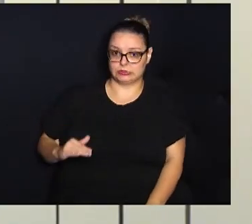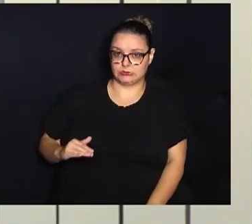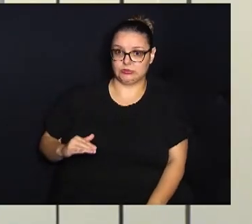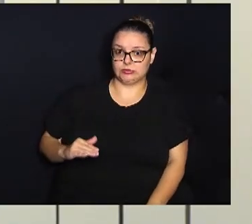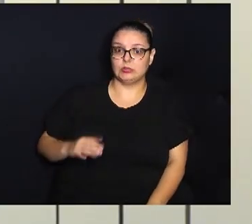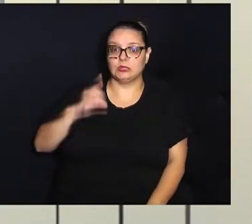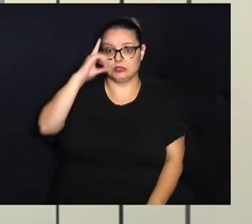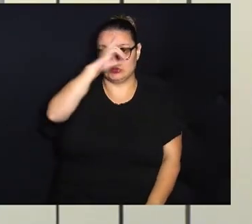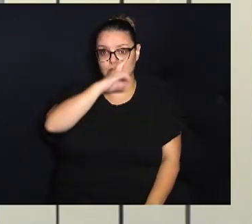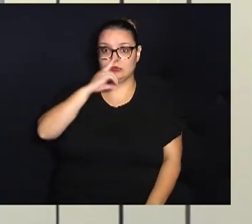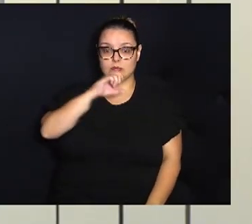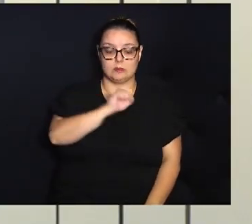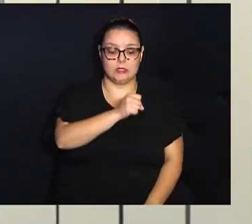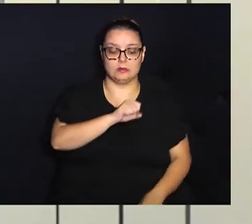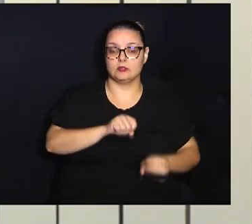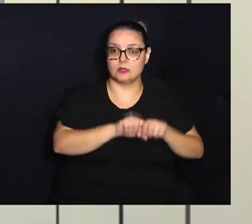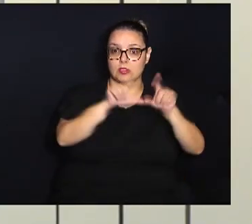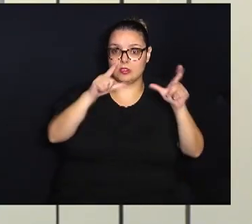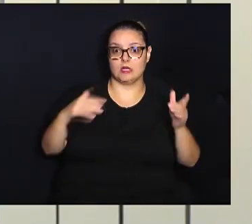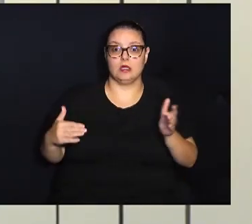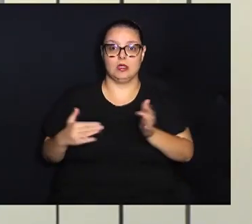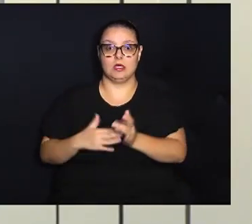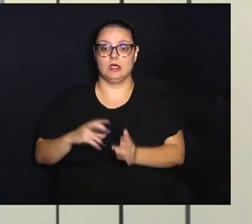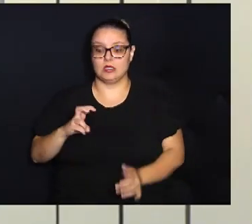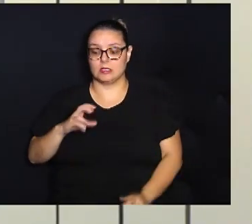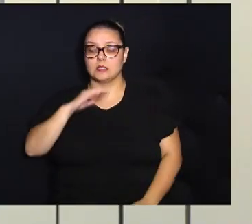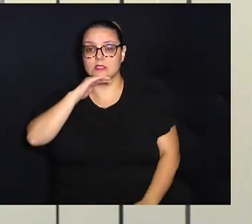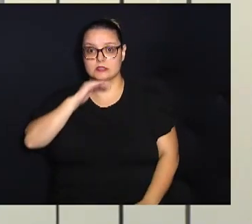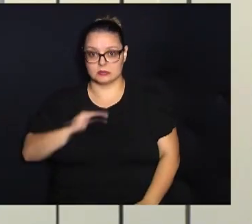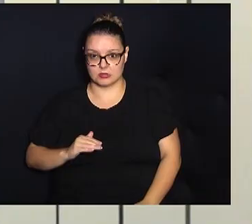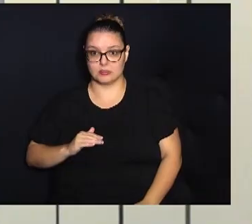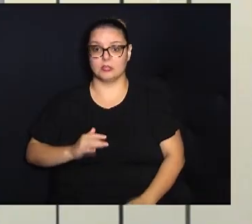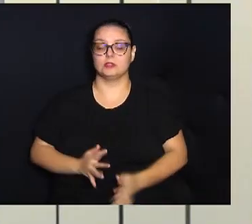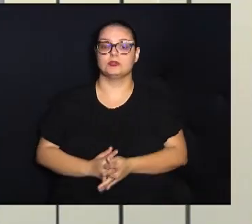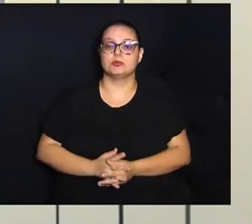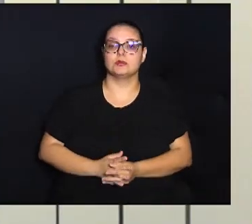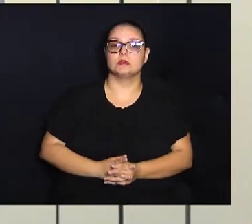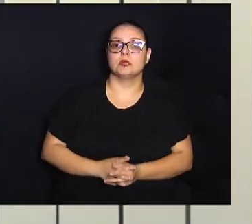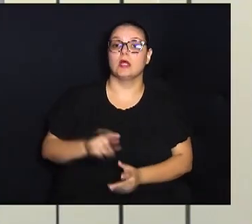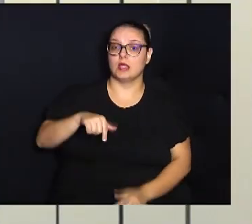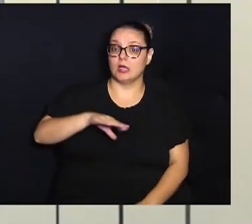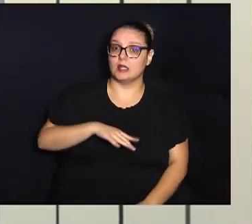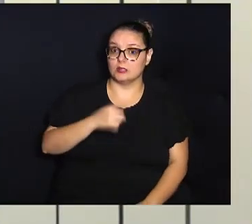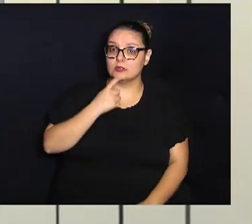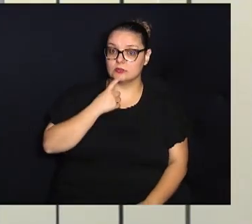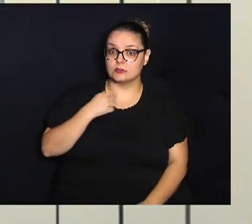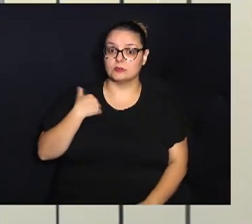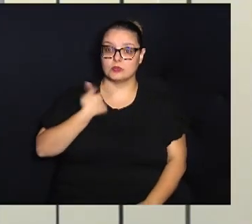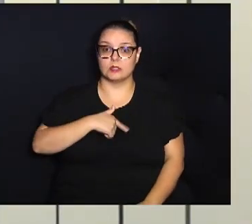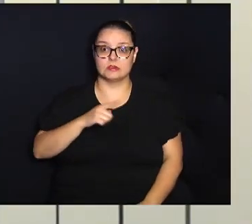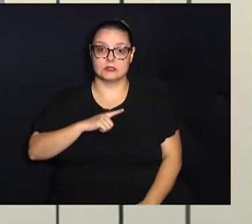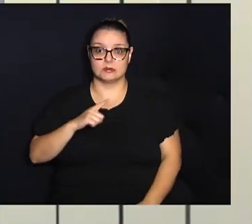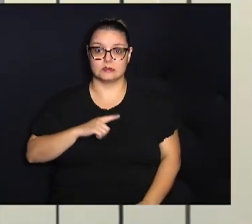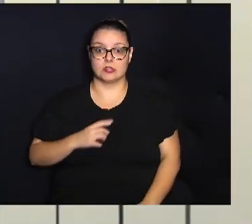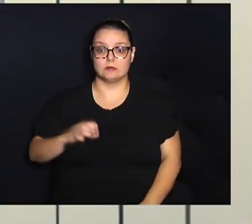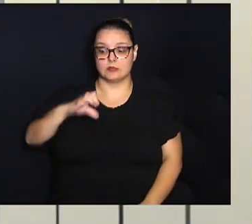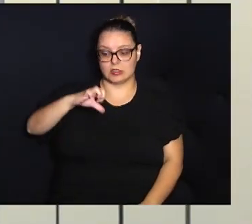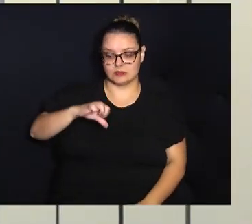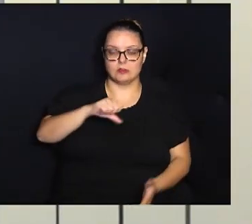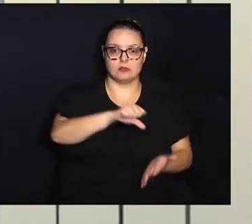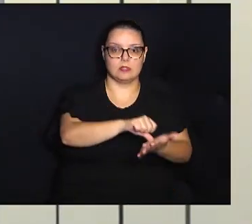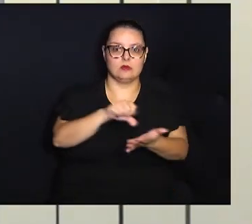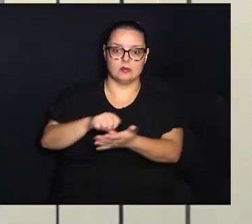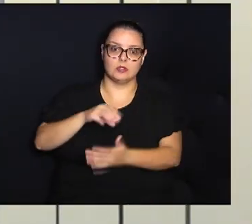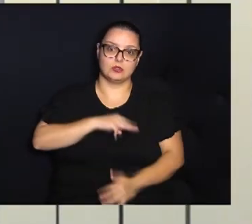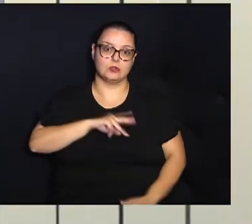no domingo das 8 horas da manhã às 5 horas da tarde. Em Campinas, a gente tem uma das 9 unidades do